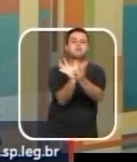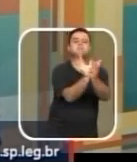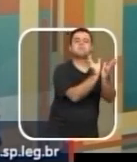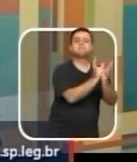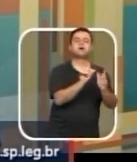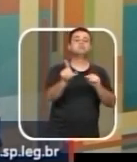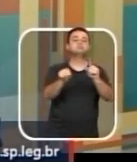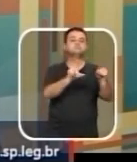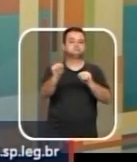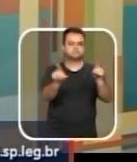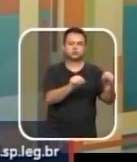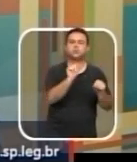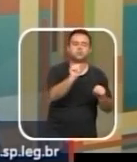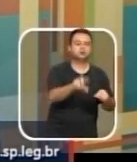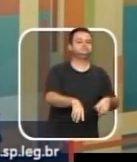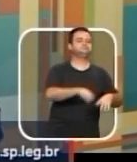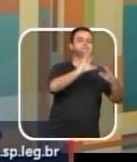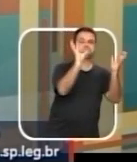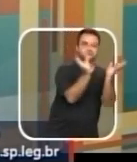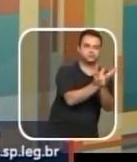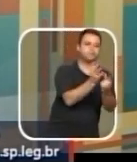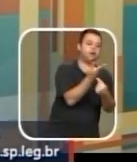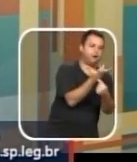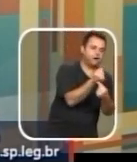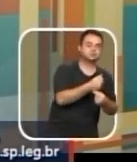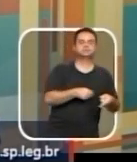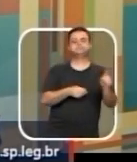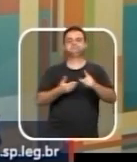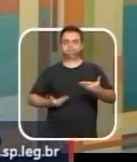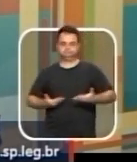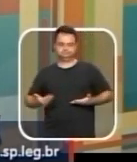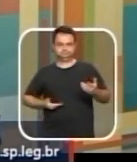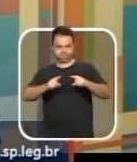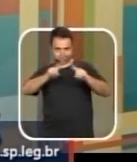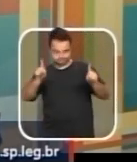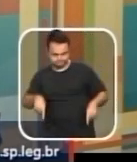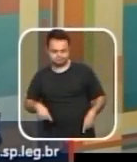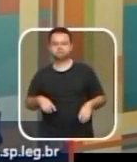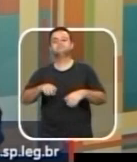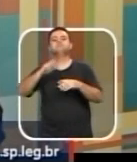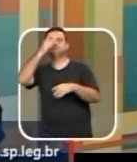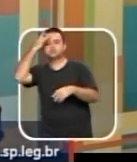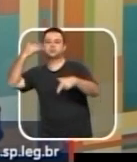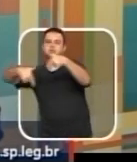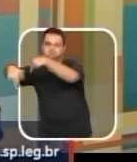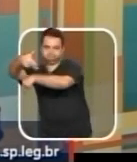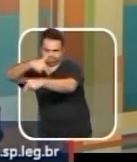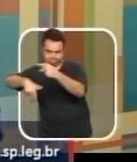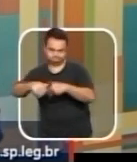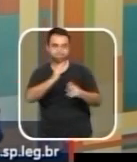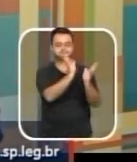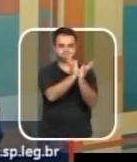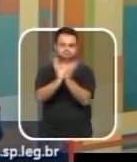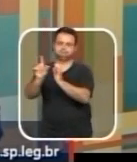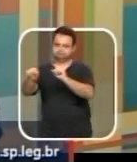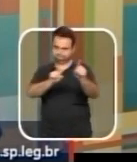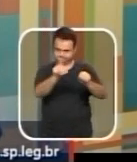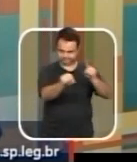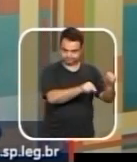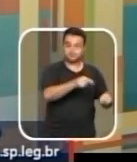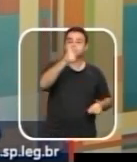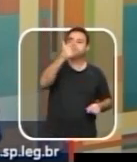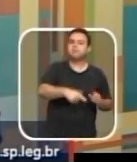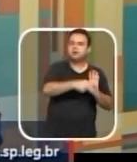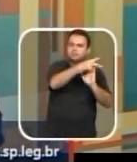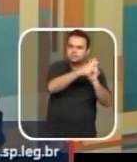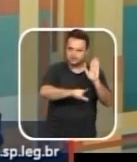dividindo a representatividade em 3 segmentos: classe artística, poder público e sociedade civil. O Poder Executivo também é autor de outro